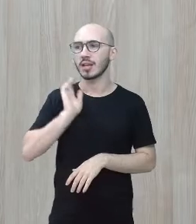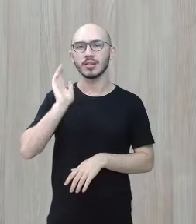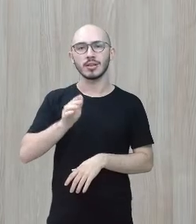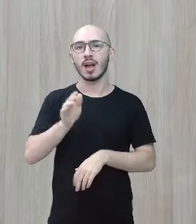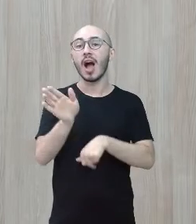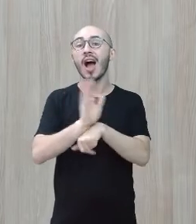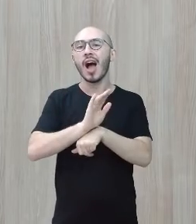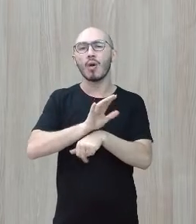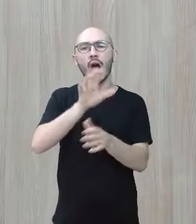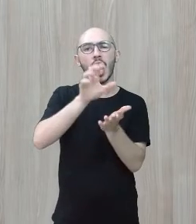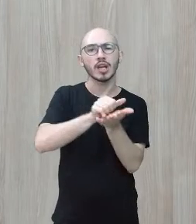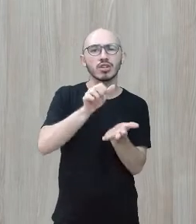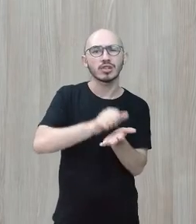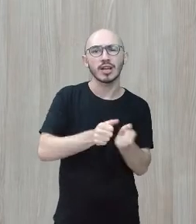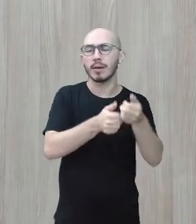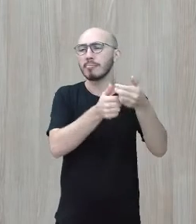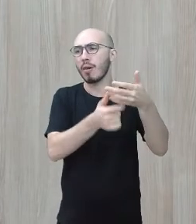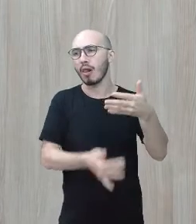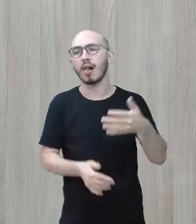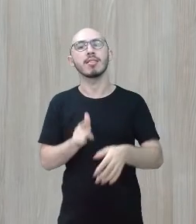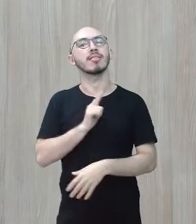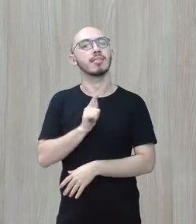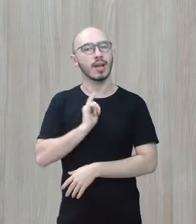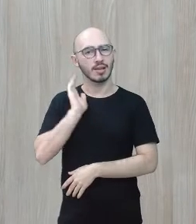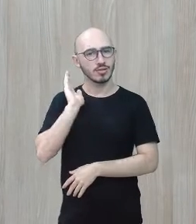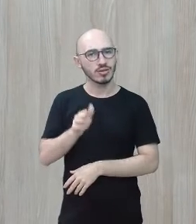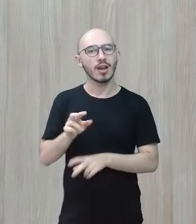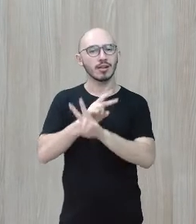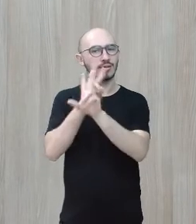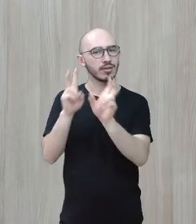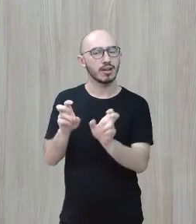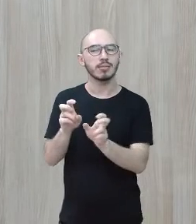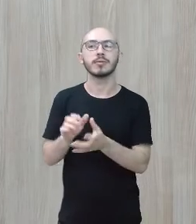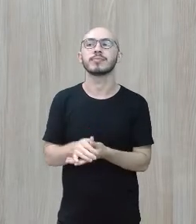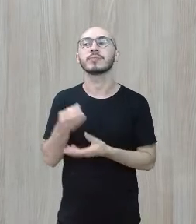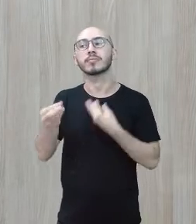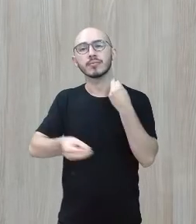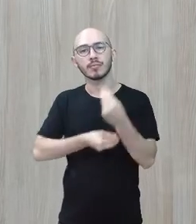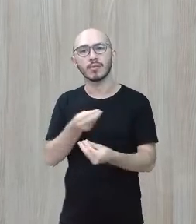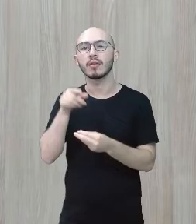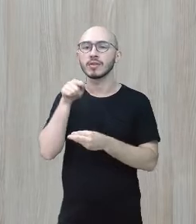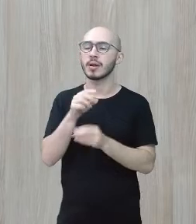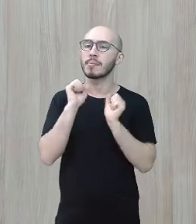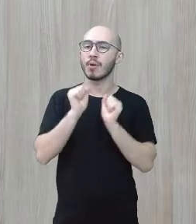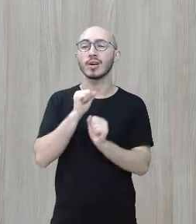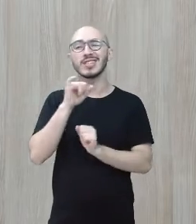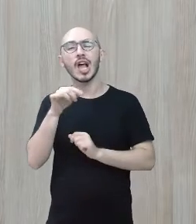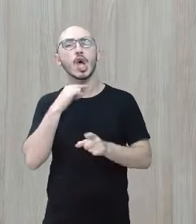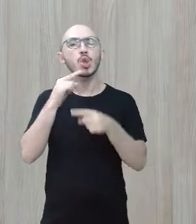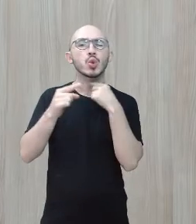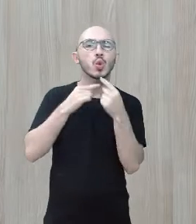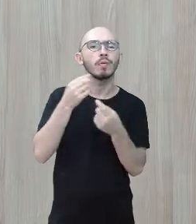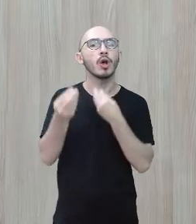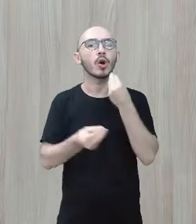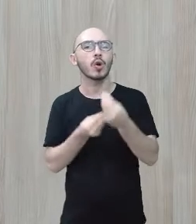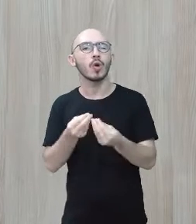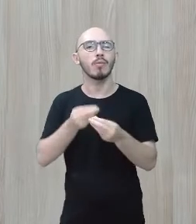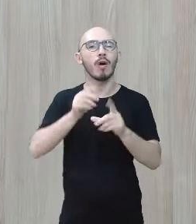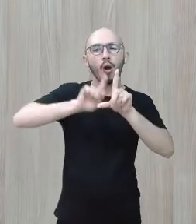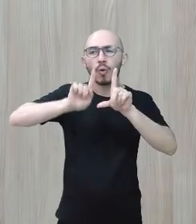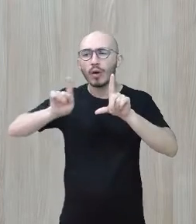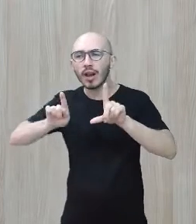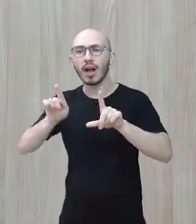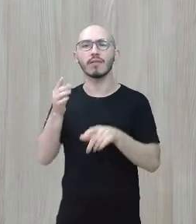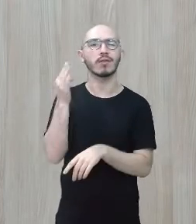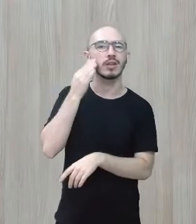sequência de aulas sobre esse tema. A gente falou sobre essa ideia de você resgatar, se você tem dúvida da interpretação de um gráfico,